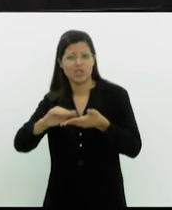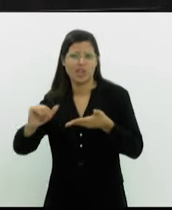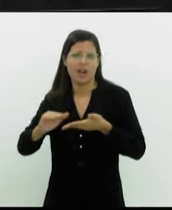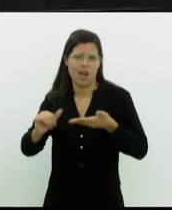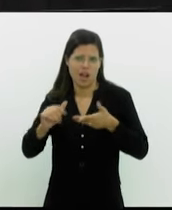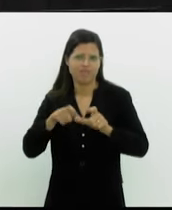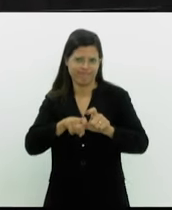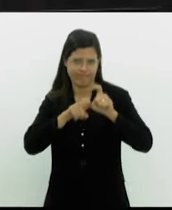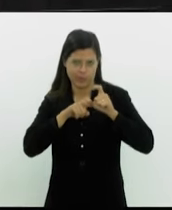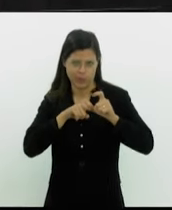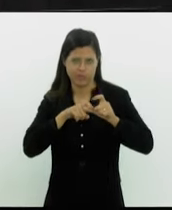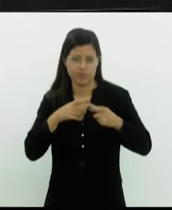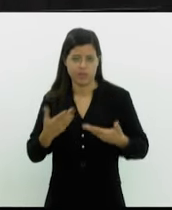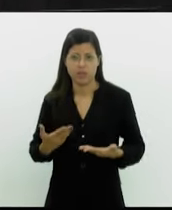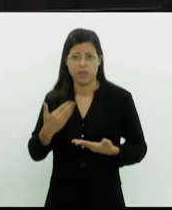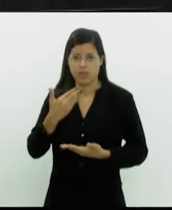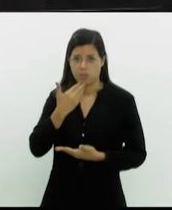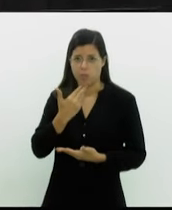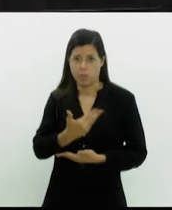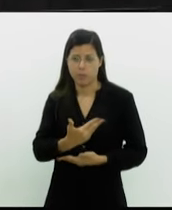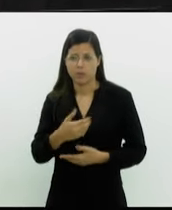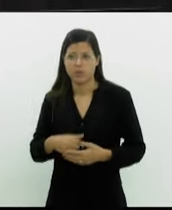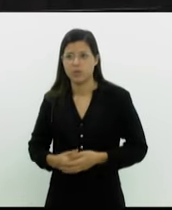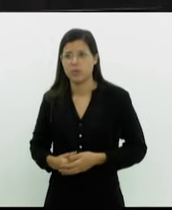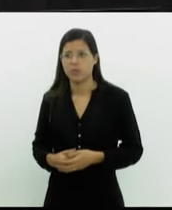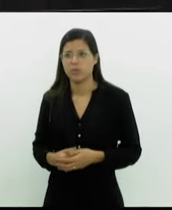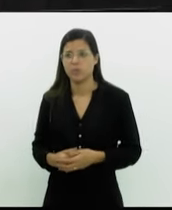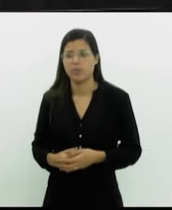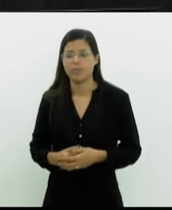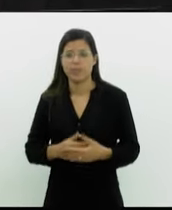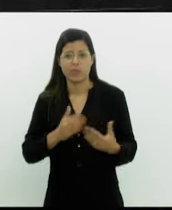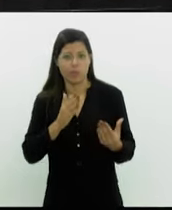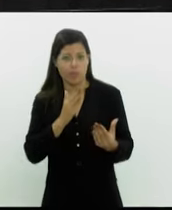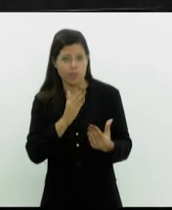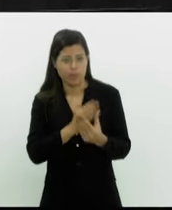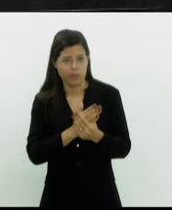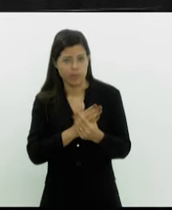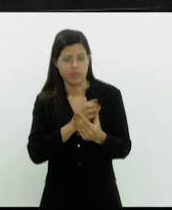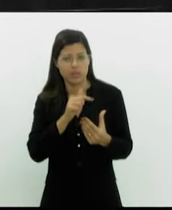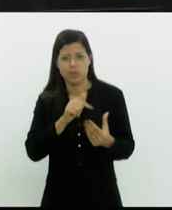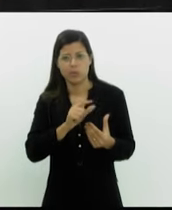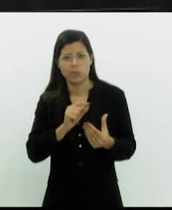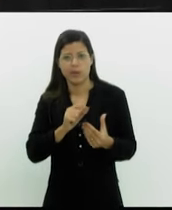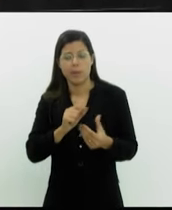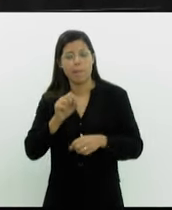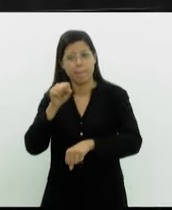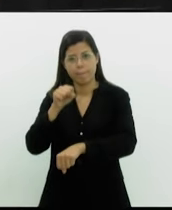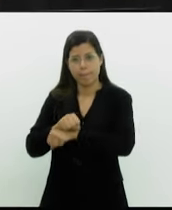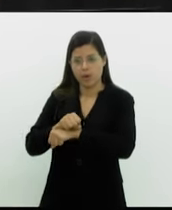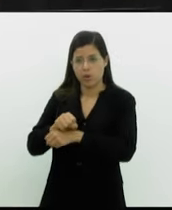Dito isso, este foi o pedido. A medida liminar suspendeu a multa.